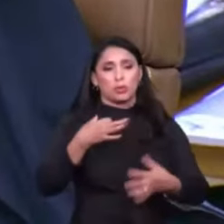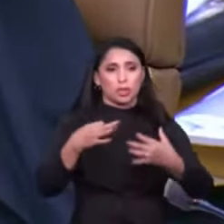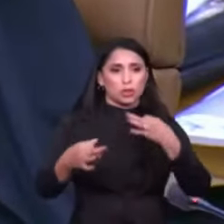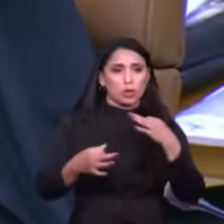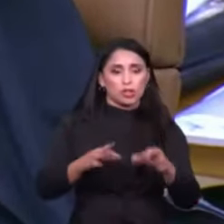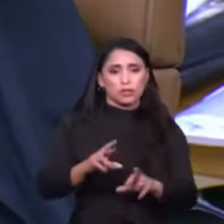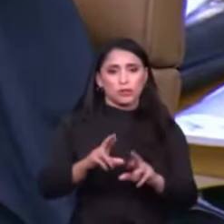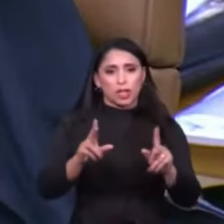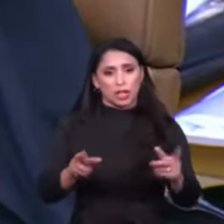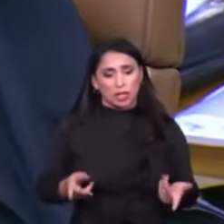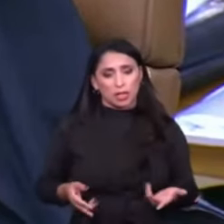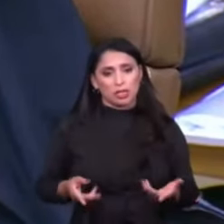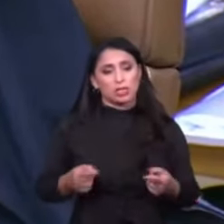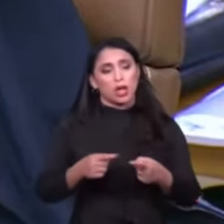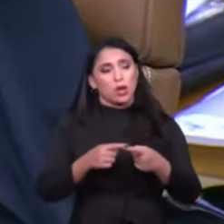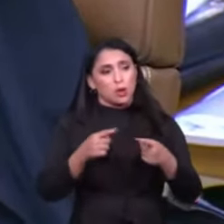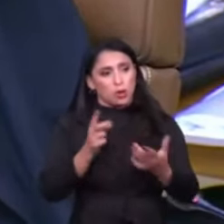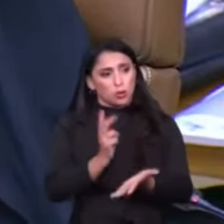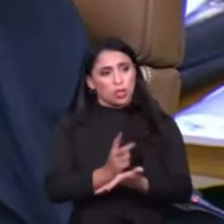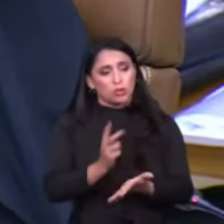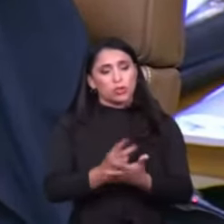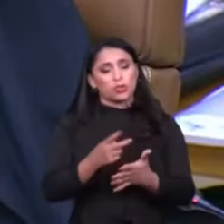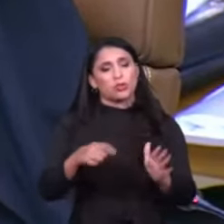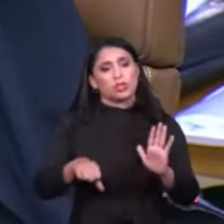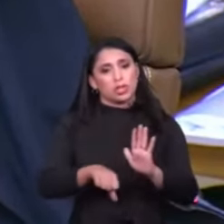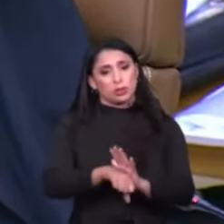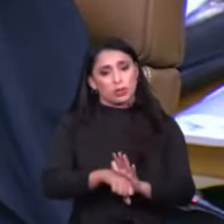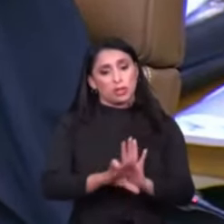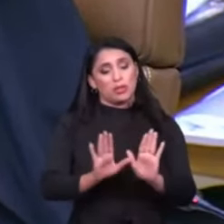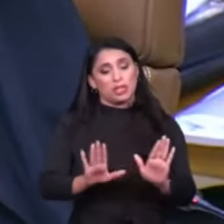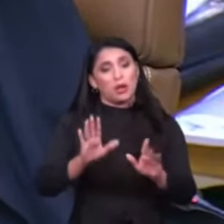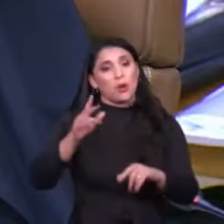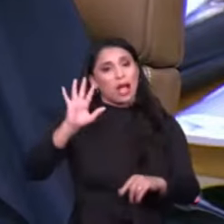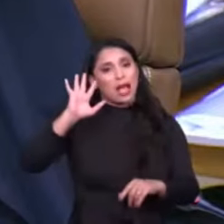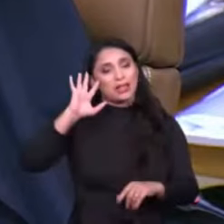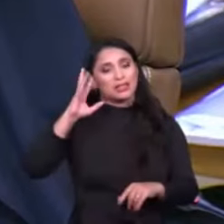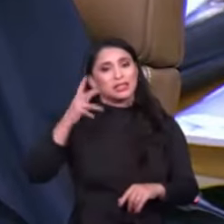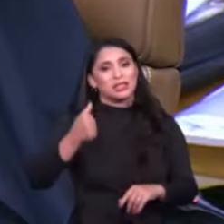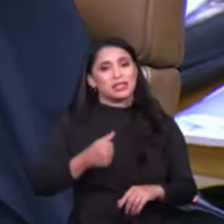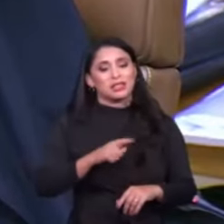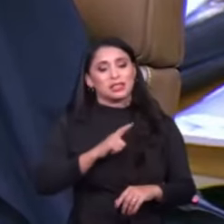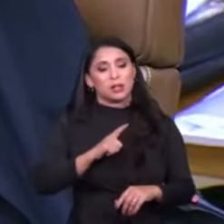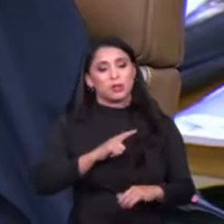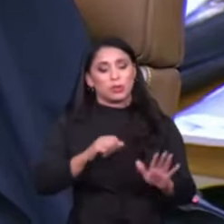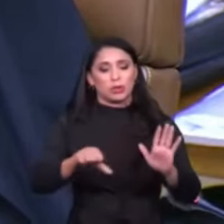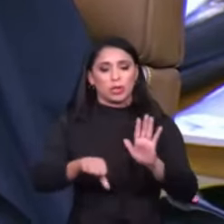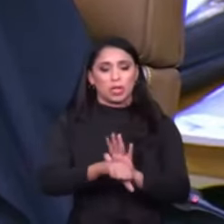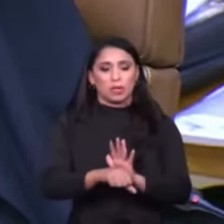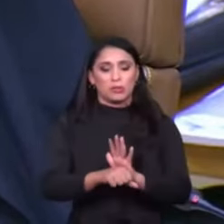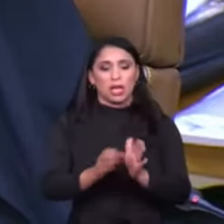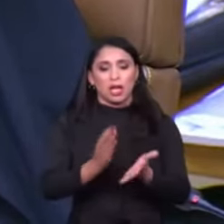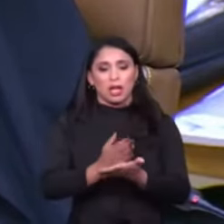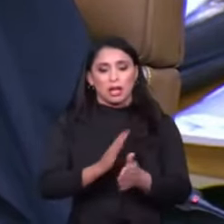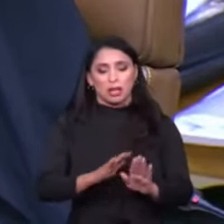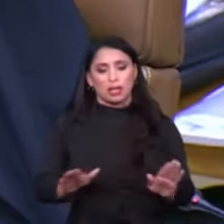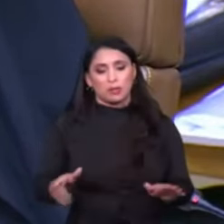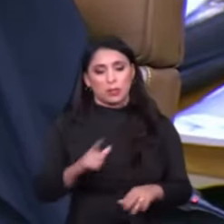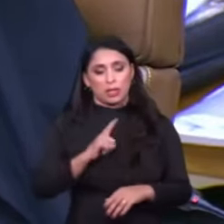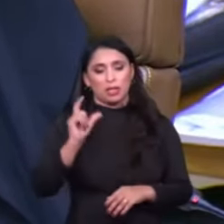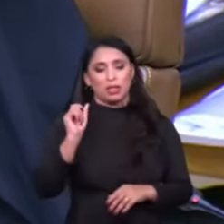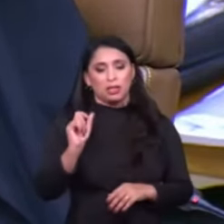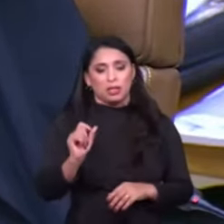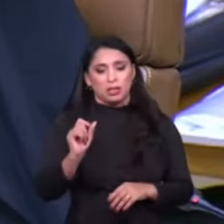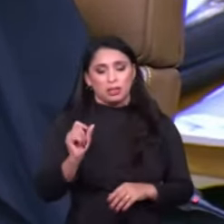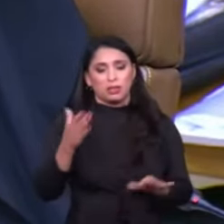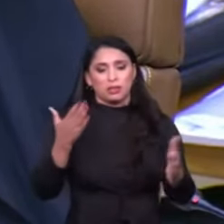ou a manutenção do ilícito criminal. Desse modo, a decisão quanto à abolição criminis da previsão contida no artigo 28